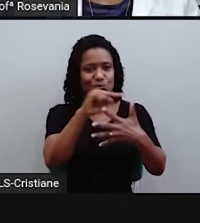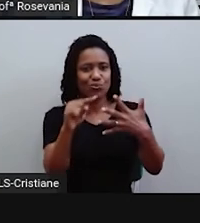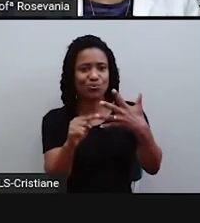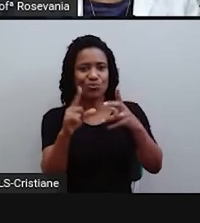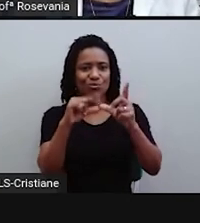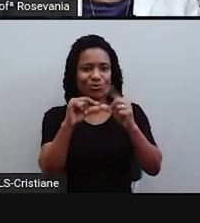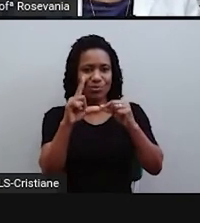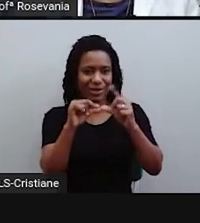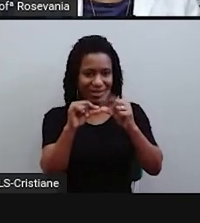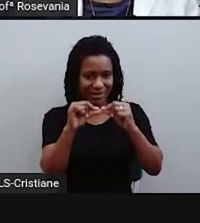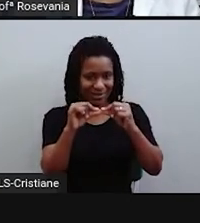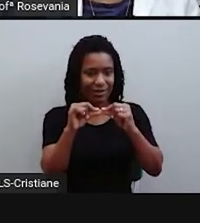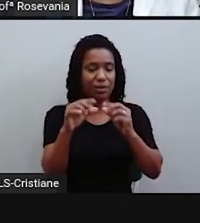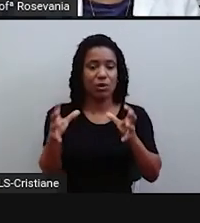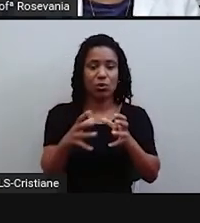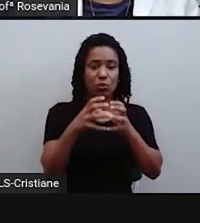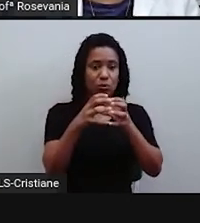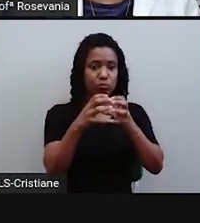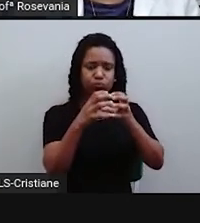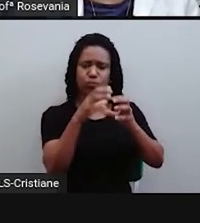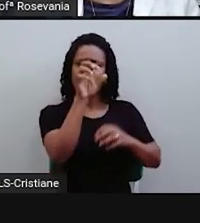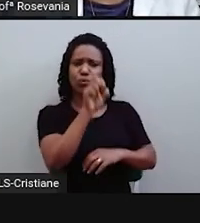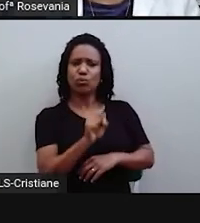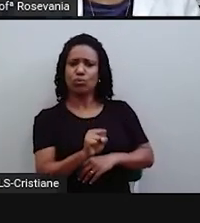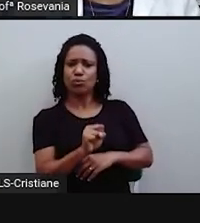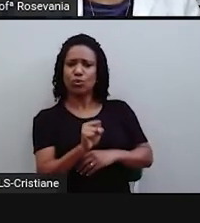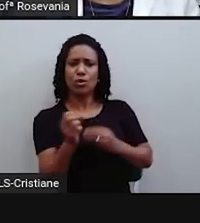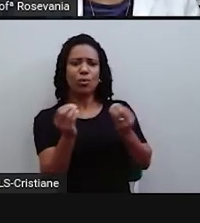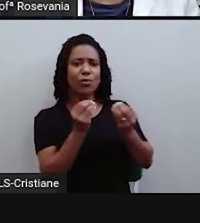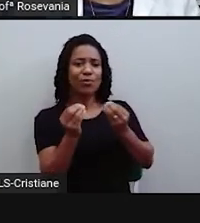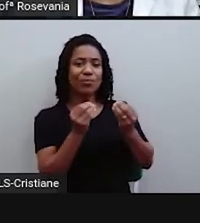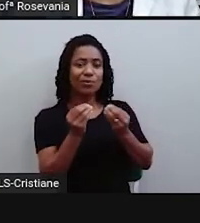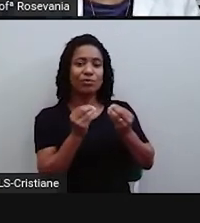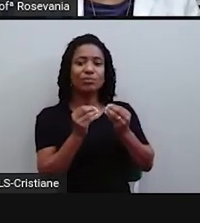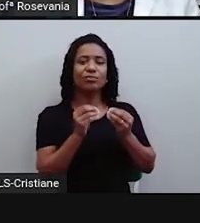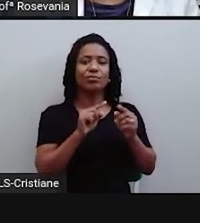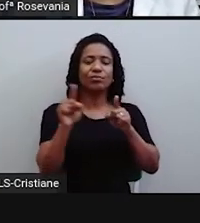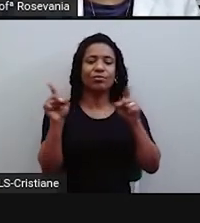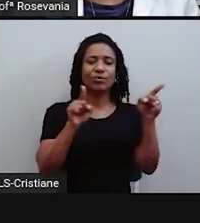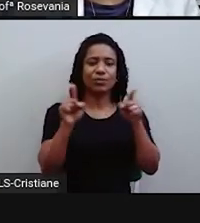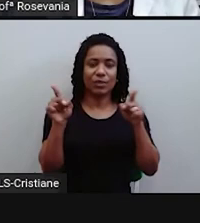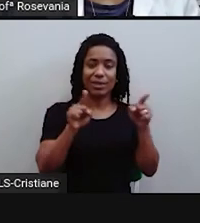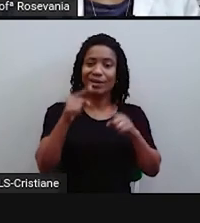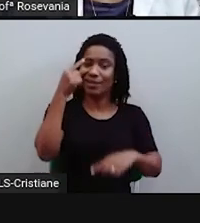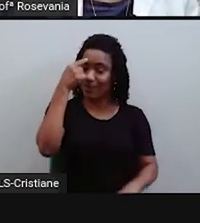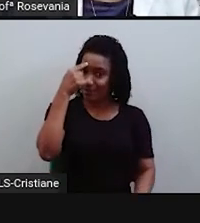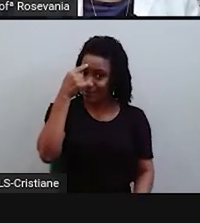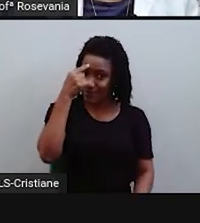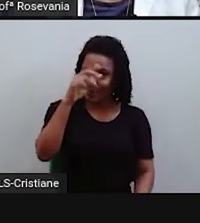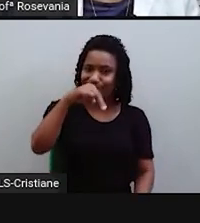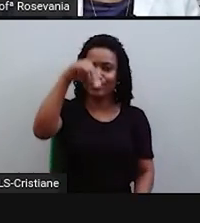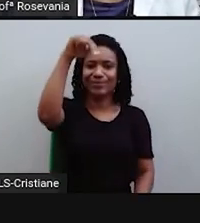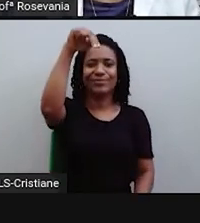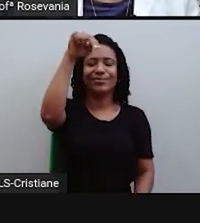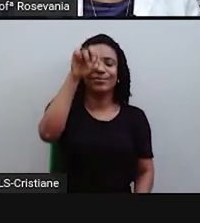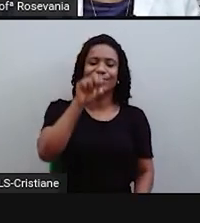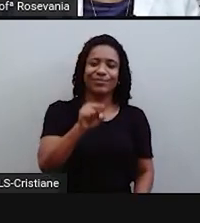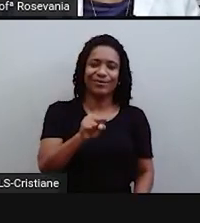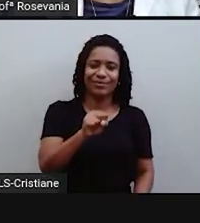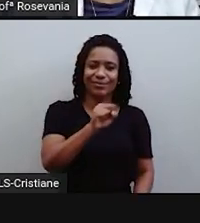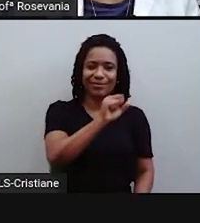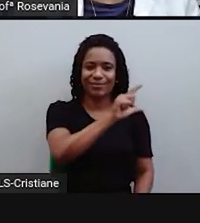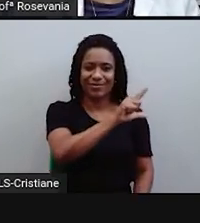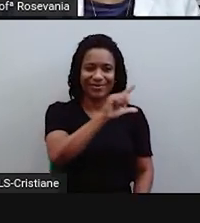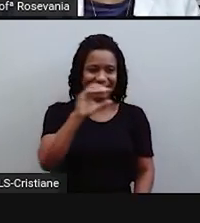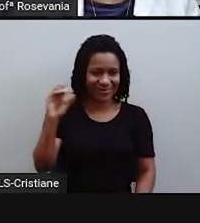está ali, né? Então, a gente, como é que a gente acha isso? Você pega de novo aquela informaçãozinha, né? Da